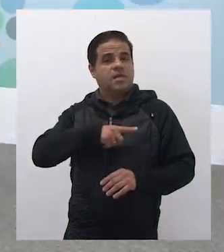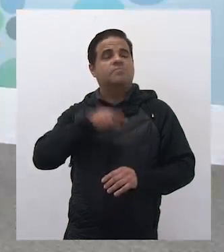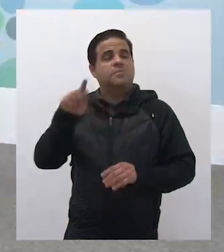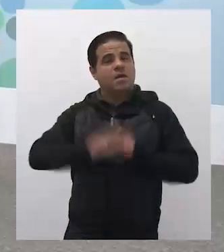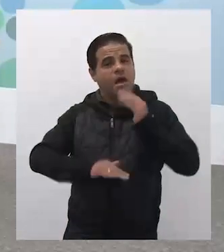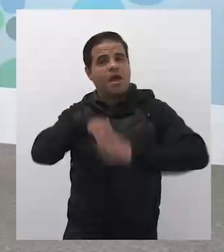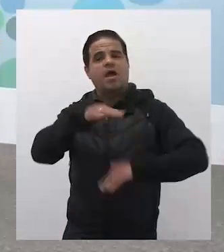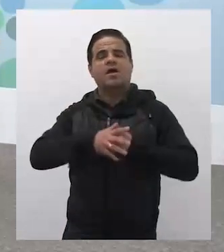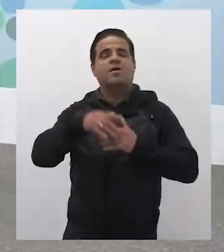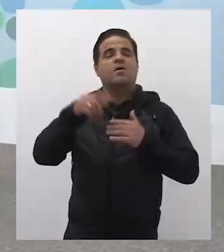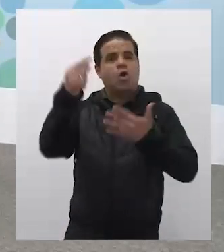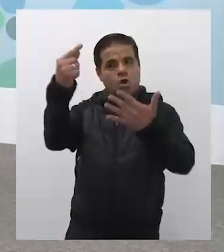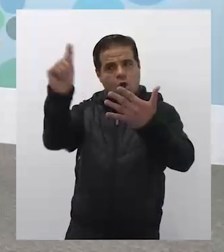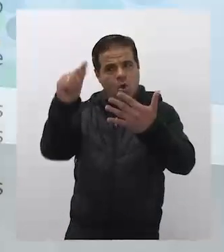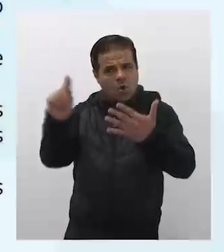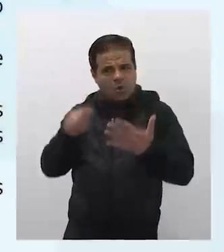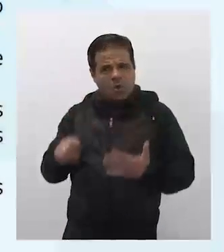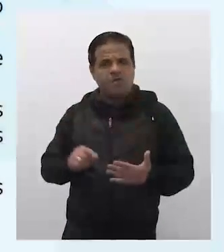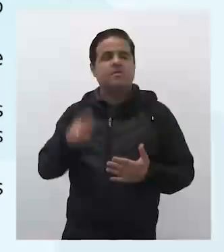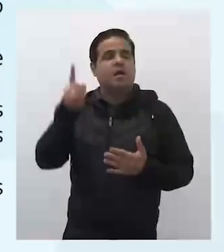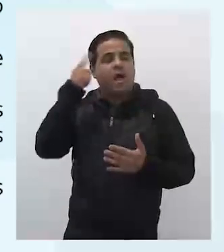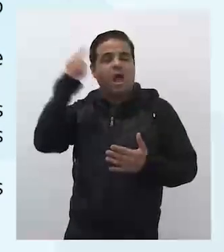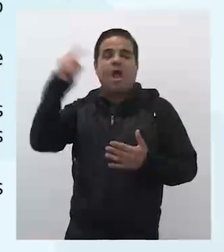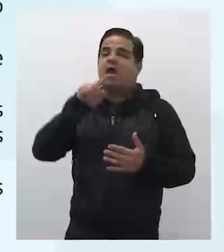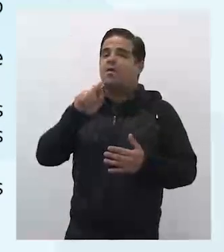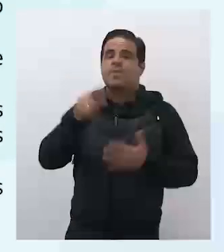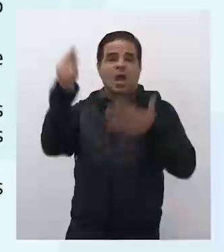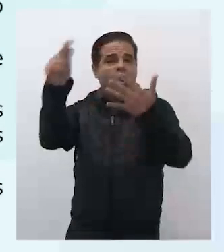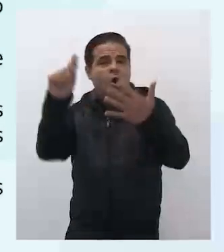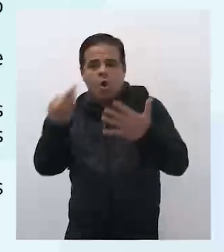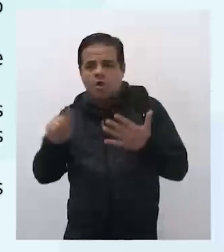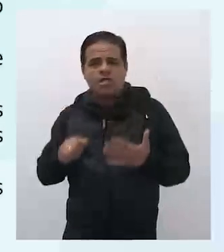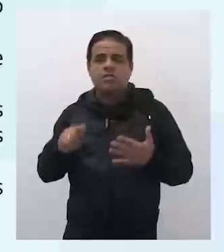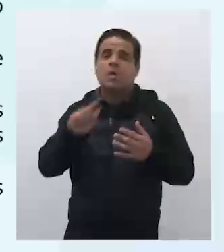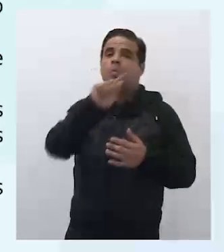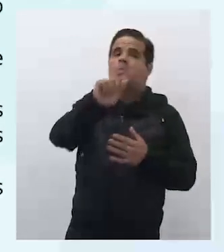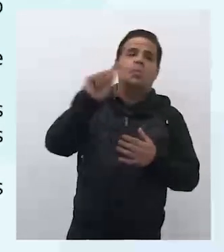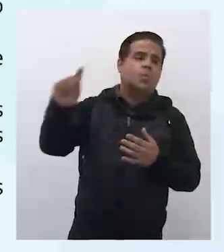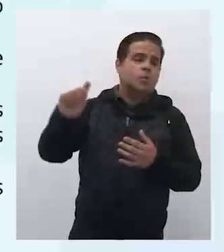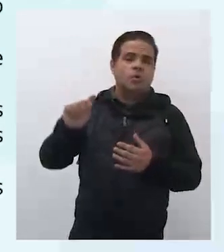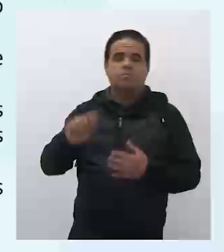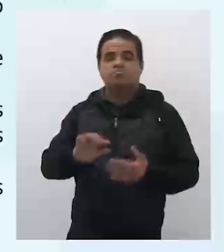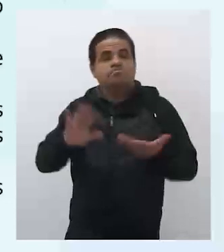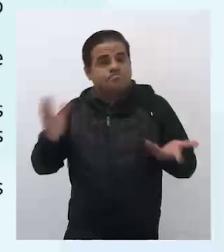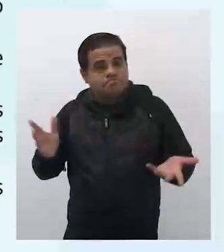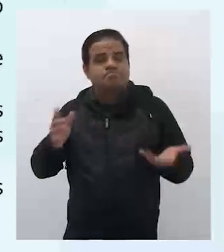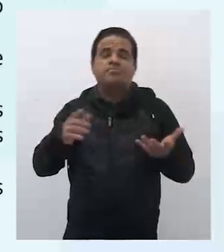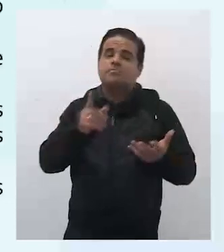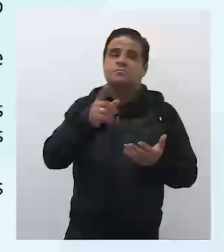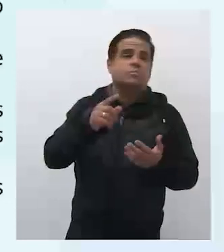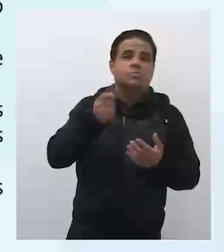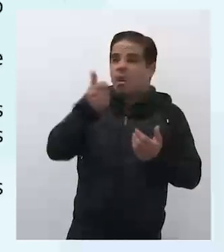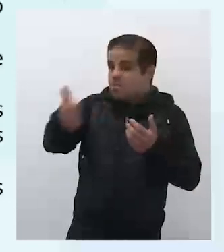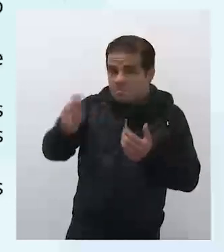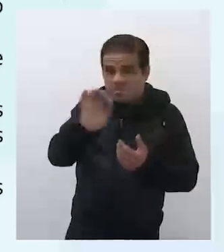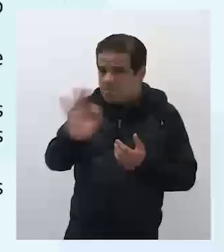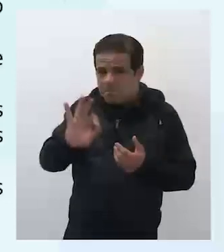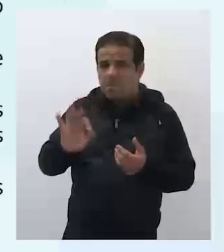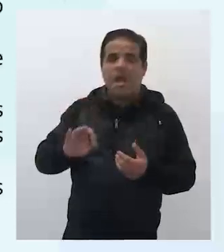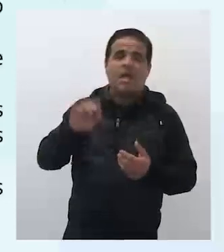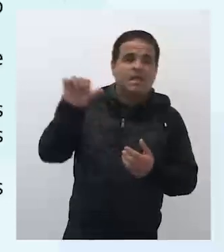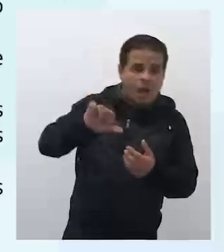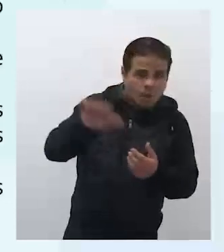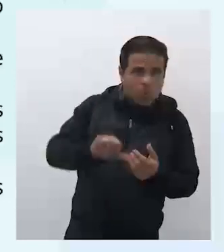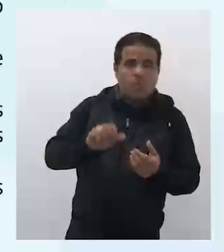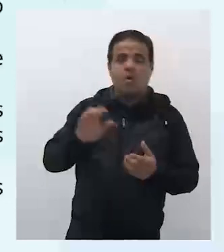ações corretivas, que é basicamente para corrigir o que de certa forma não está funcionando ou não está funcionando